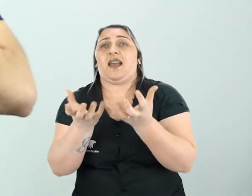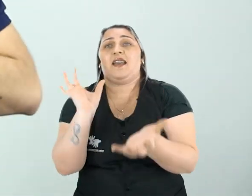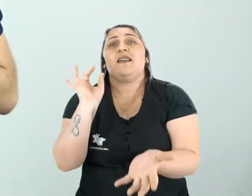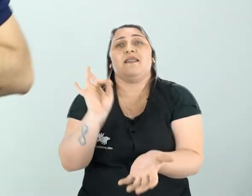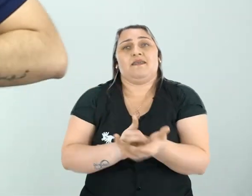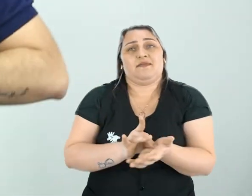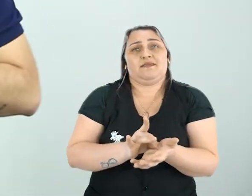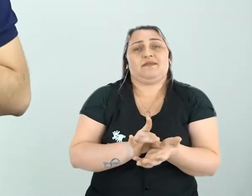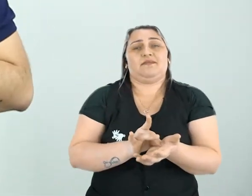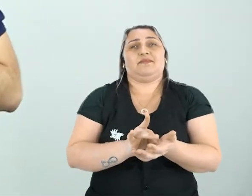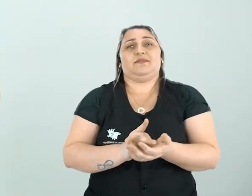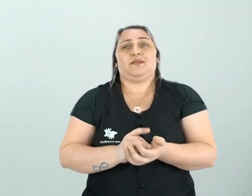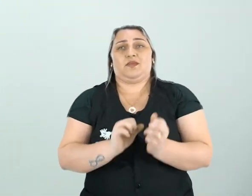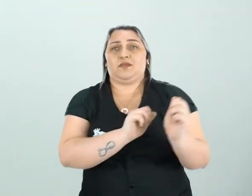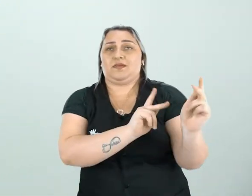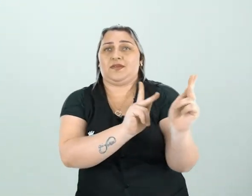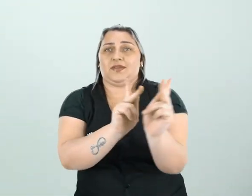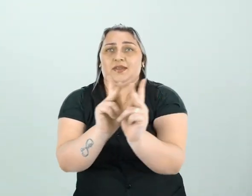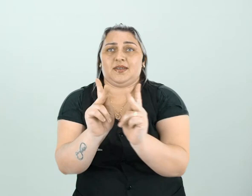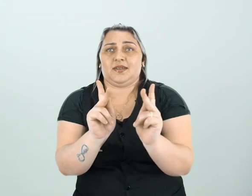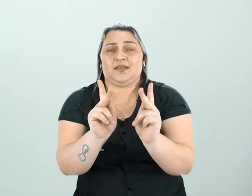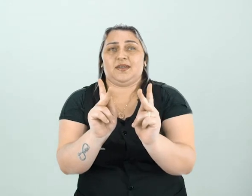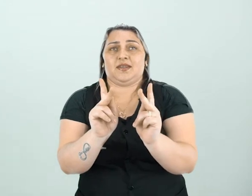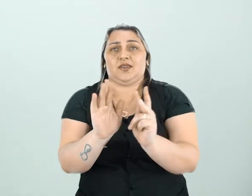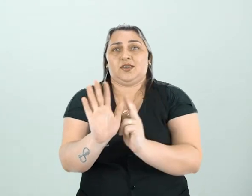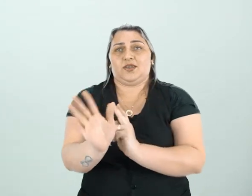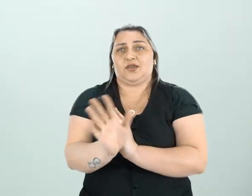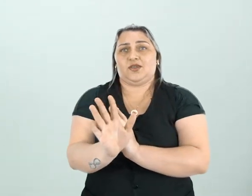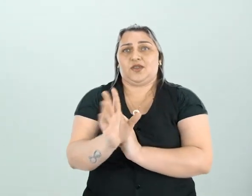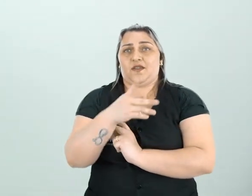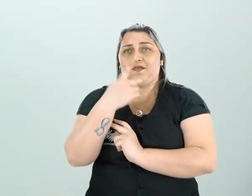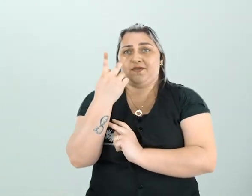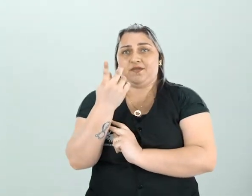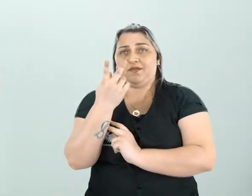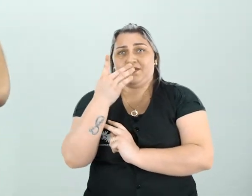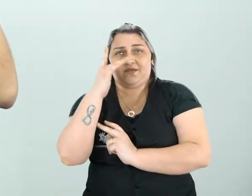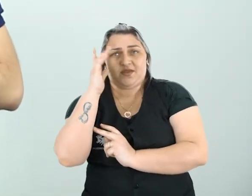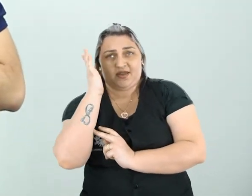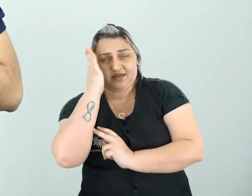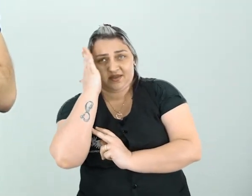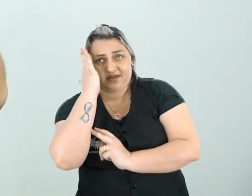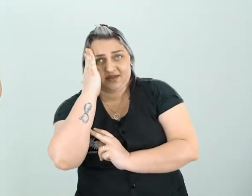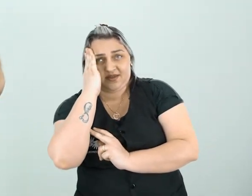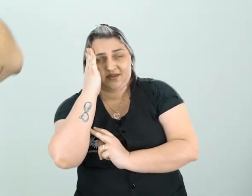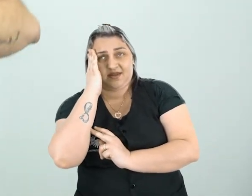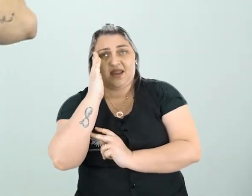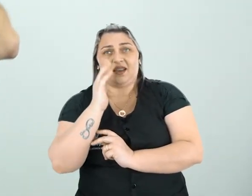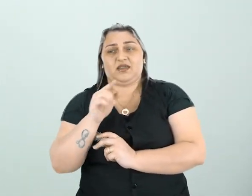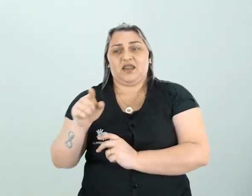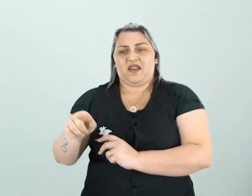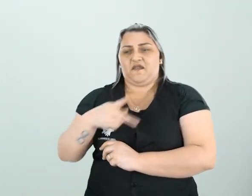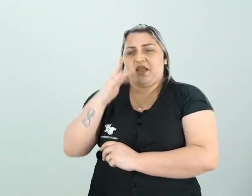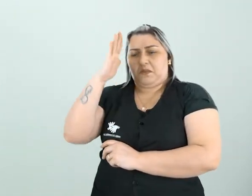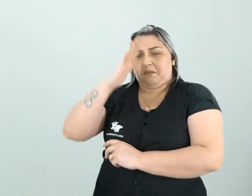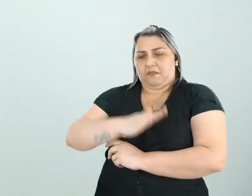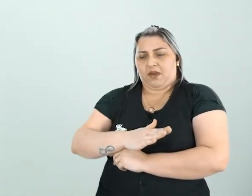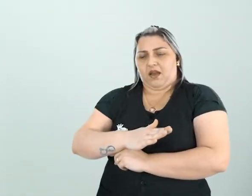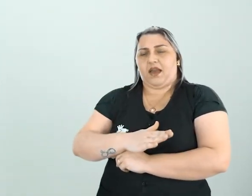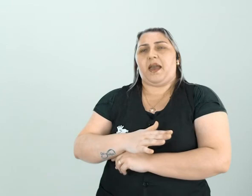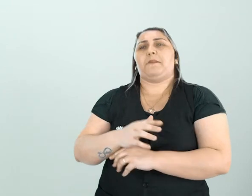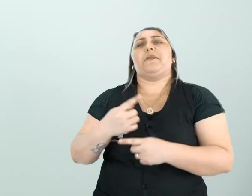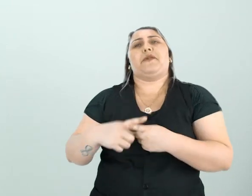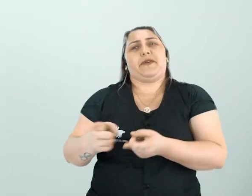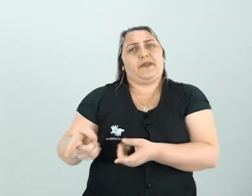comprar, ok? Você já viu esse ditado em algum lugar? Ah, o fulano está falando mal disso, ele está